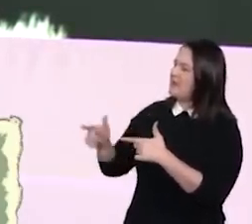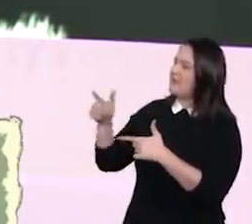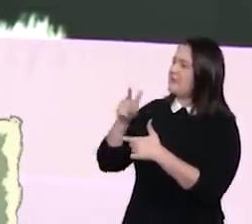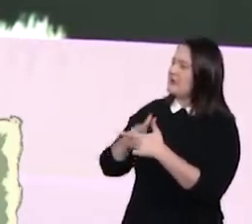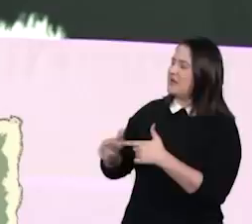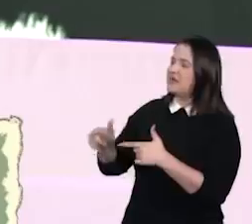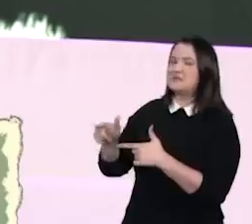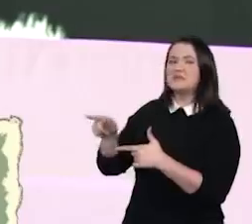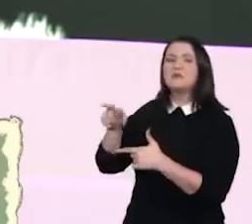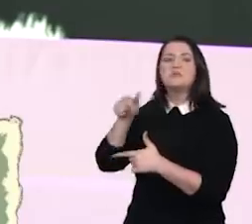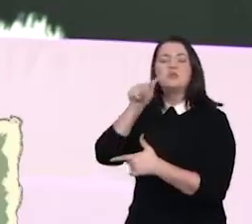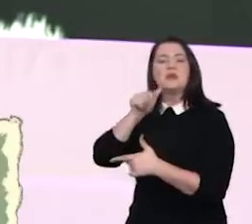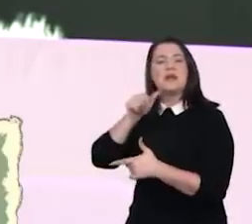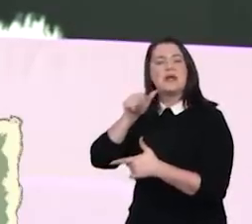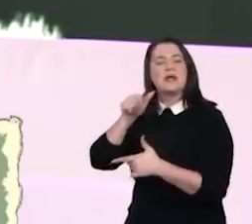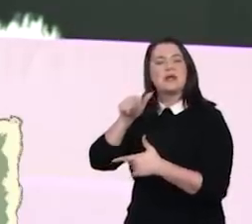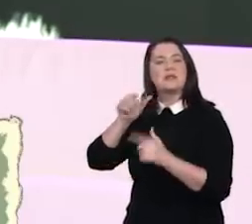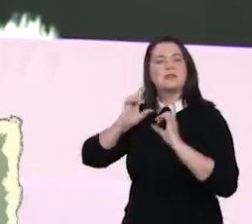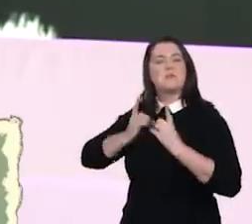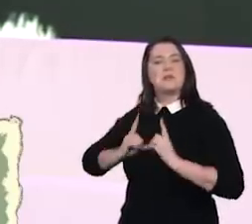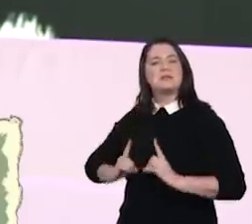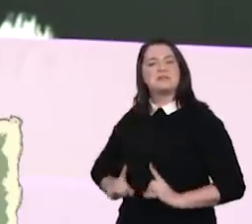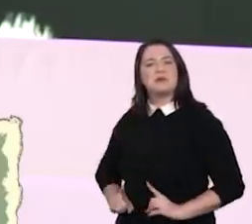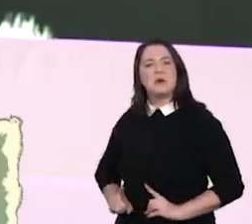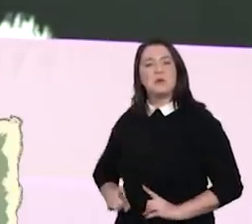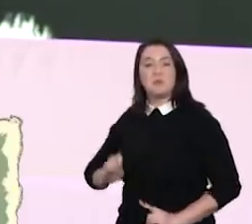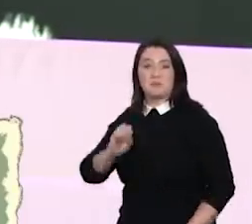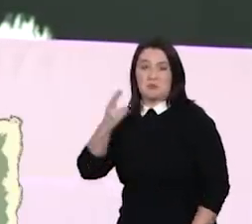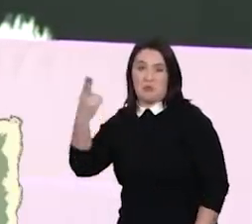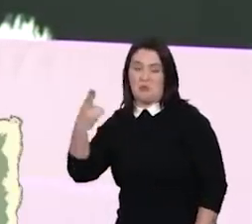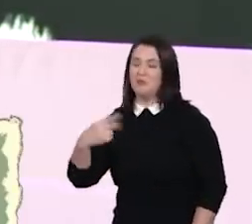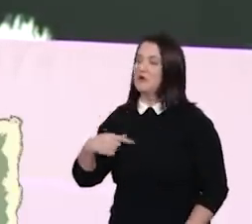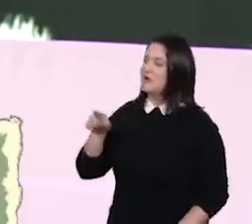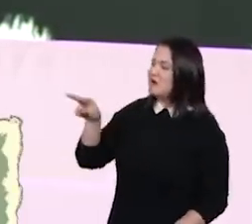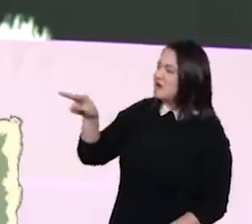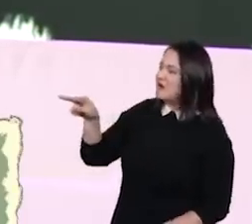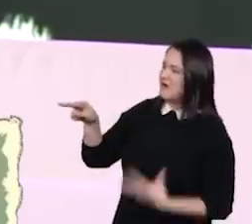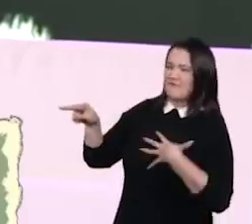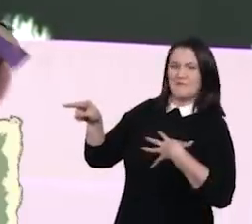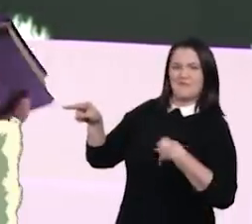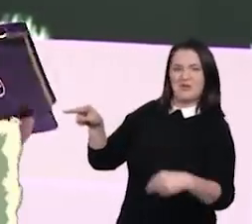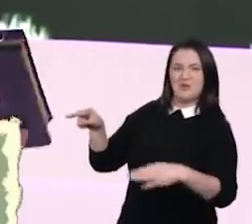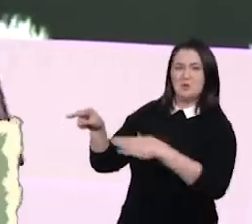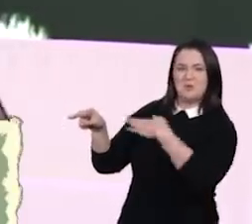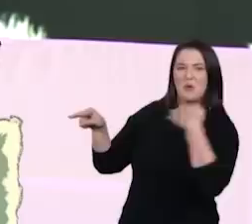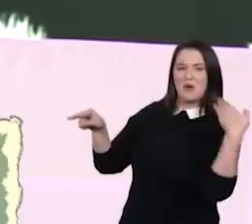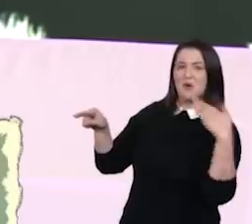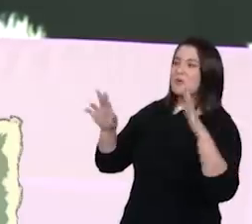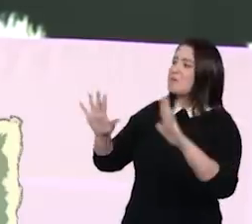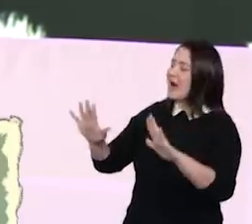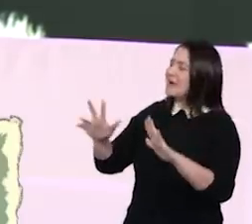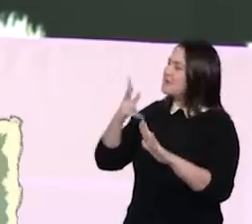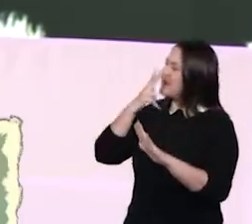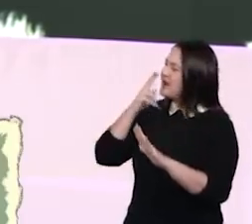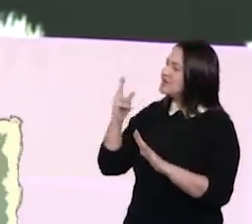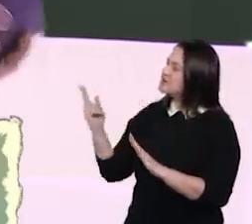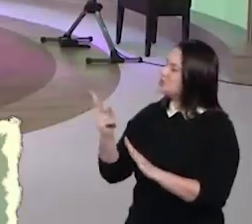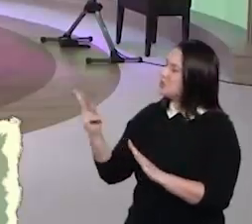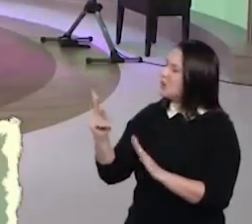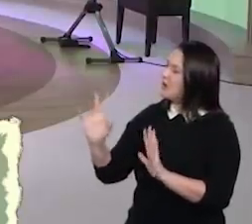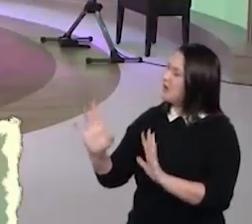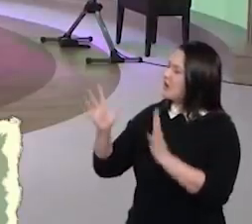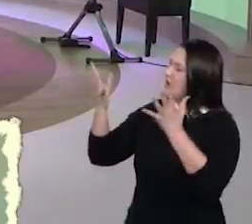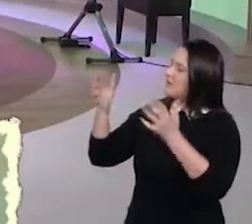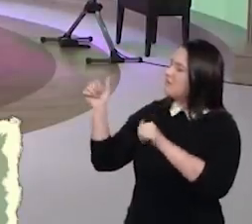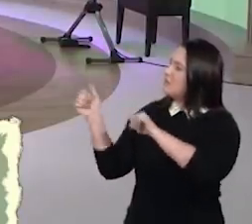com depressão. O filho faleceu. Mas parece que tudo agora ainda é melhor. Como